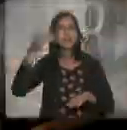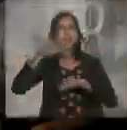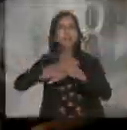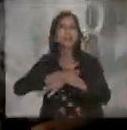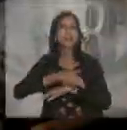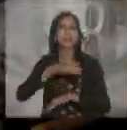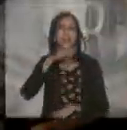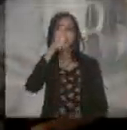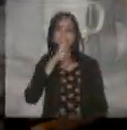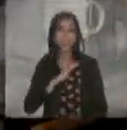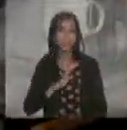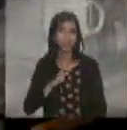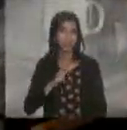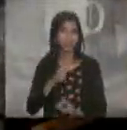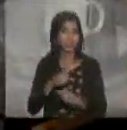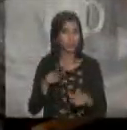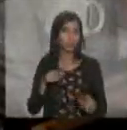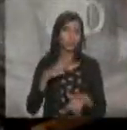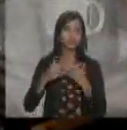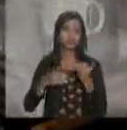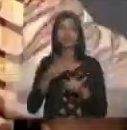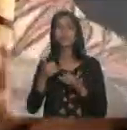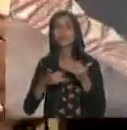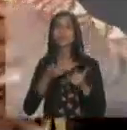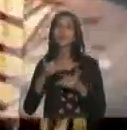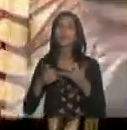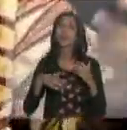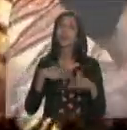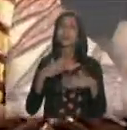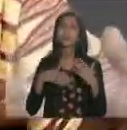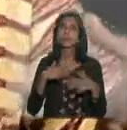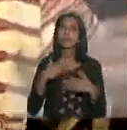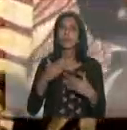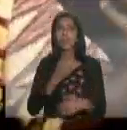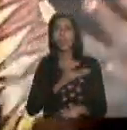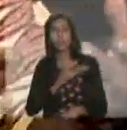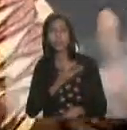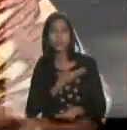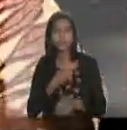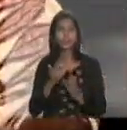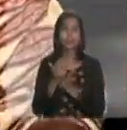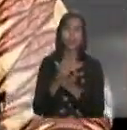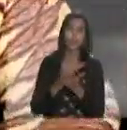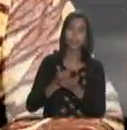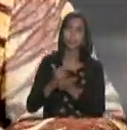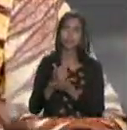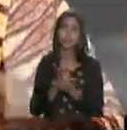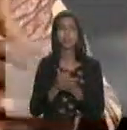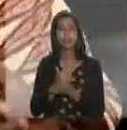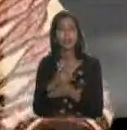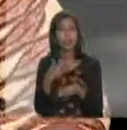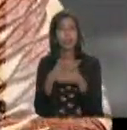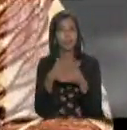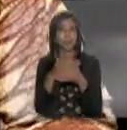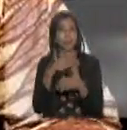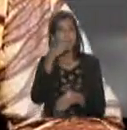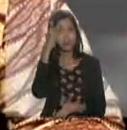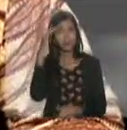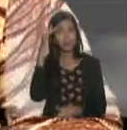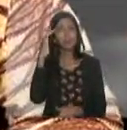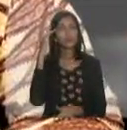pagar. Aquela coisa. Eu falei, não, Sérgio, pô, a gente... Aí tem a coisa da amizade, a coisa da arte, né, que aproxima muitas